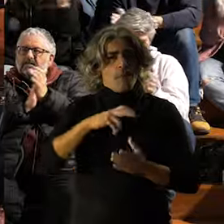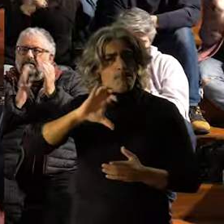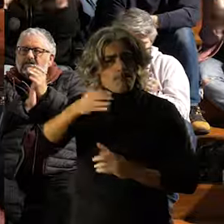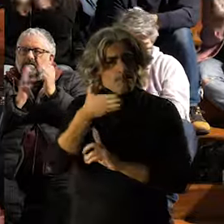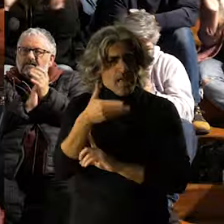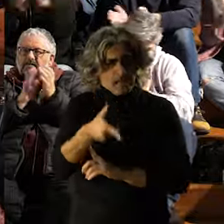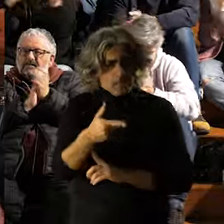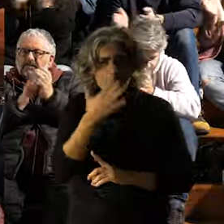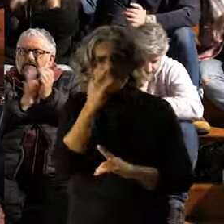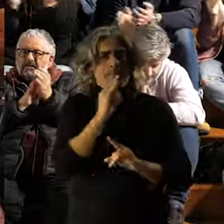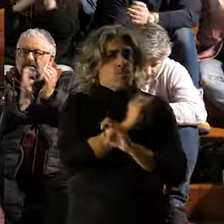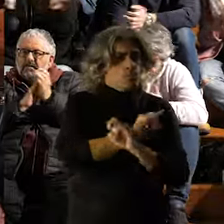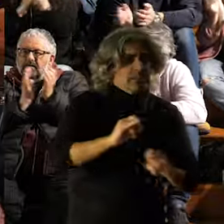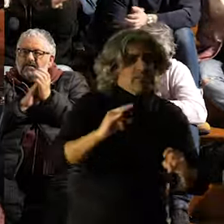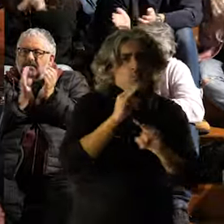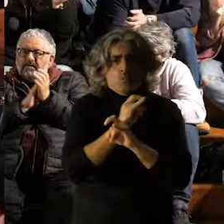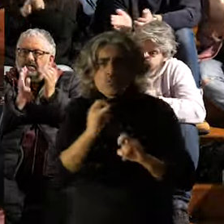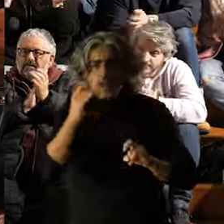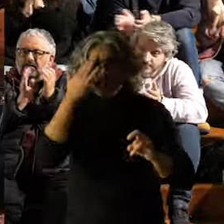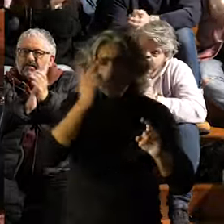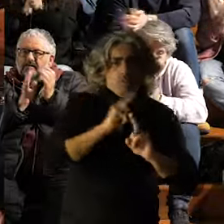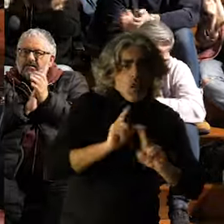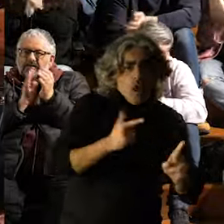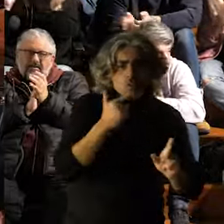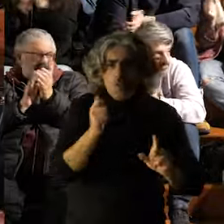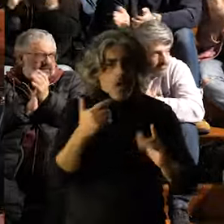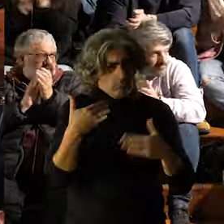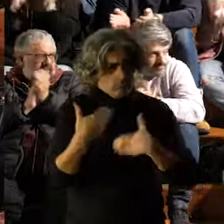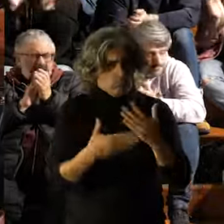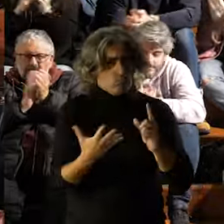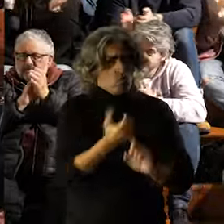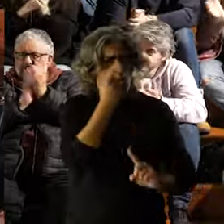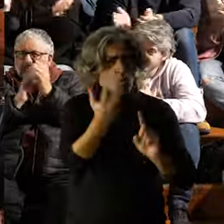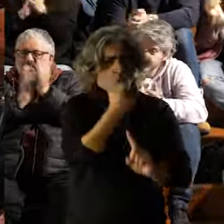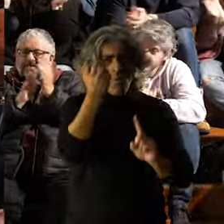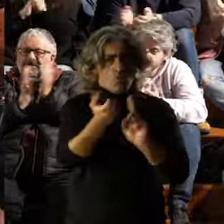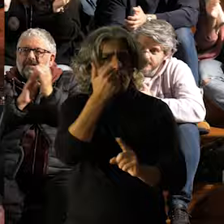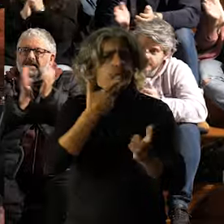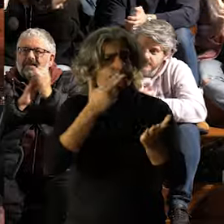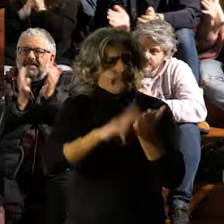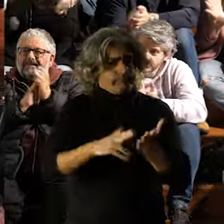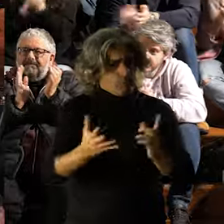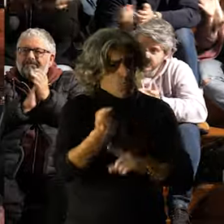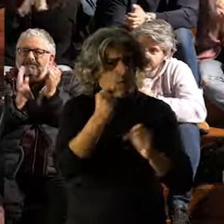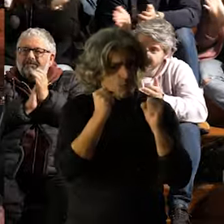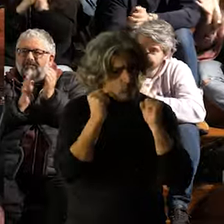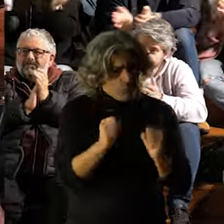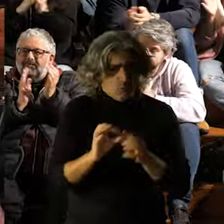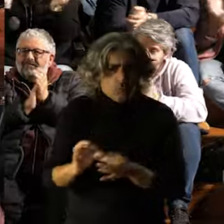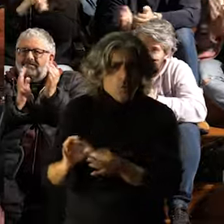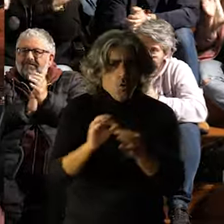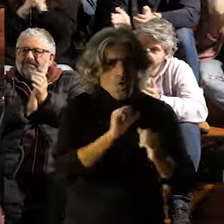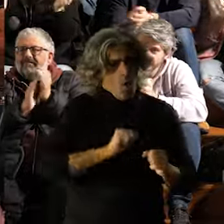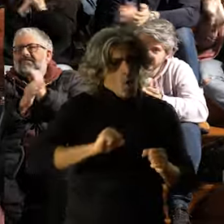que parecia impossível. E os impossíveis foram realidade. É essa força, é essa a